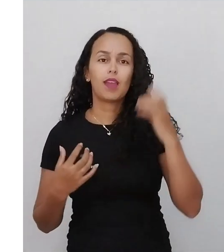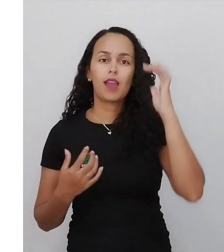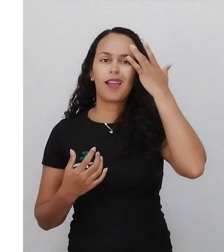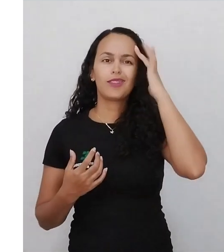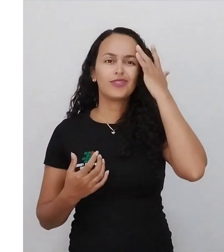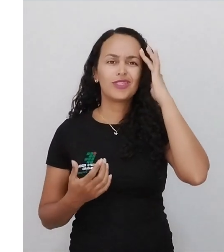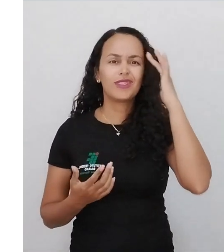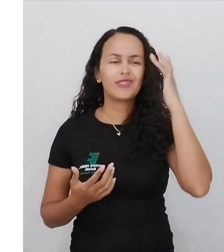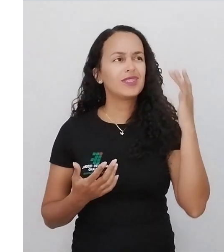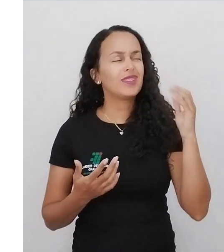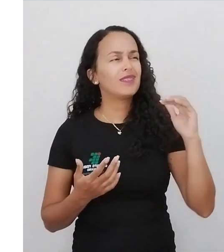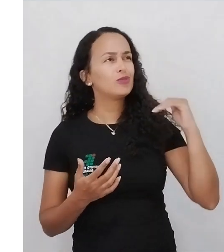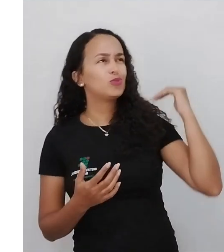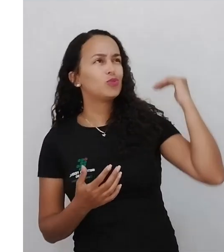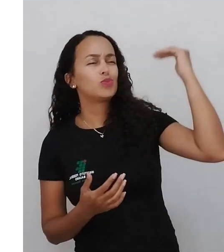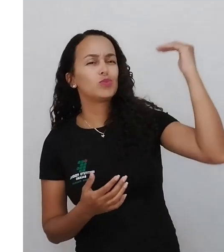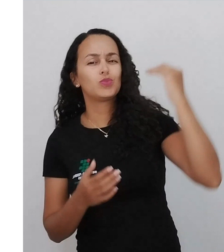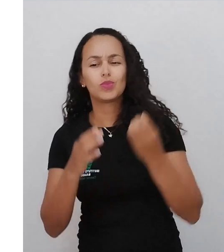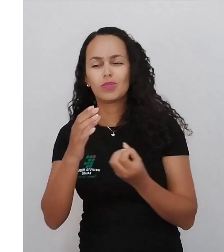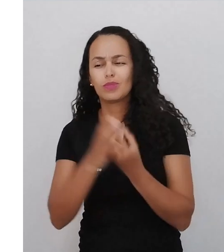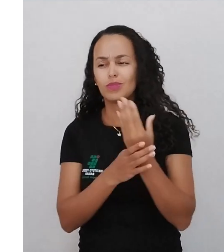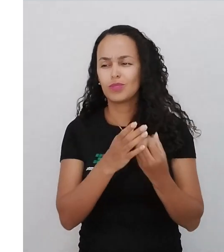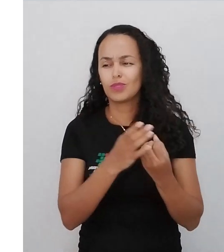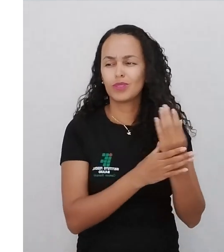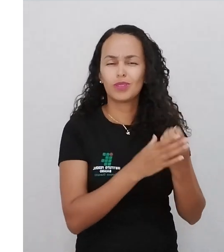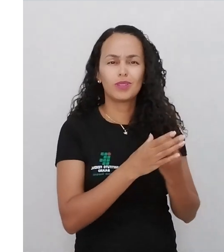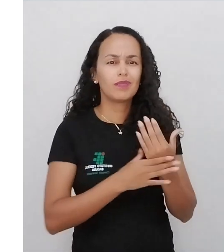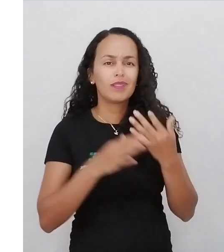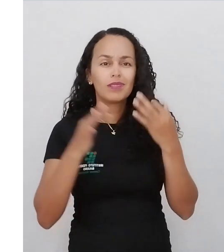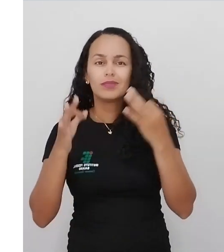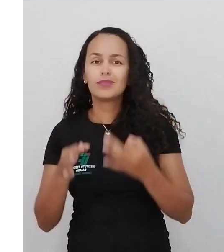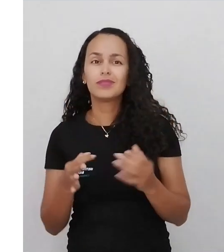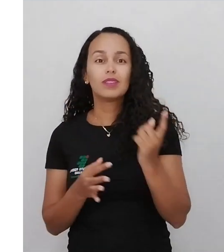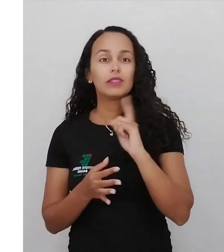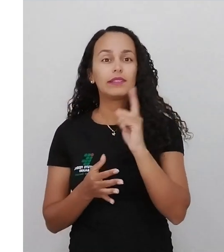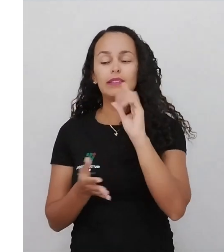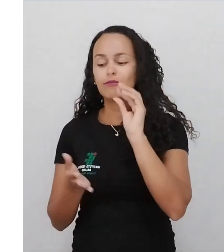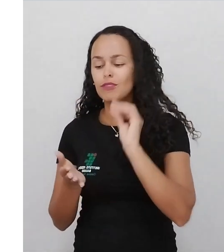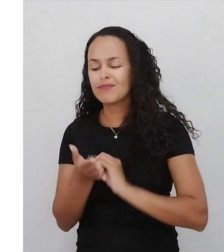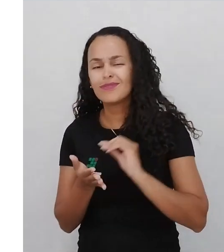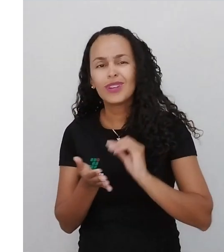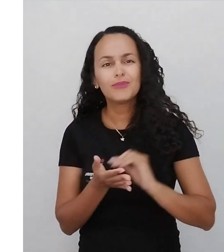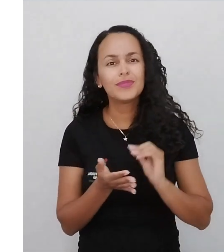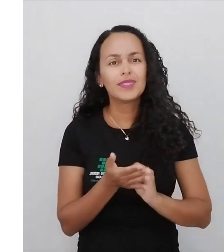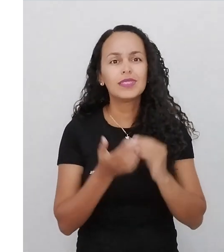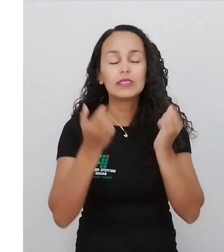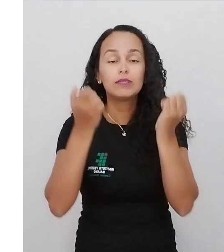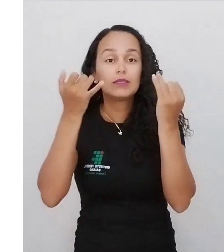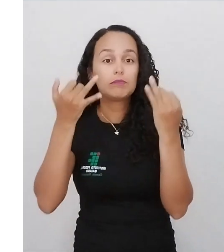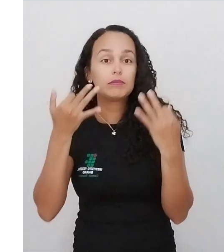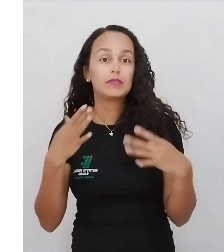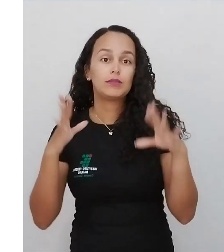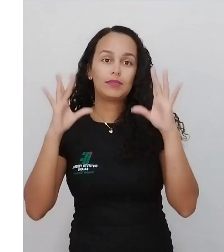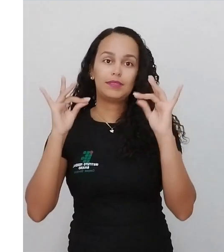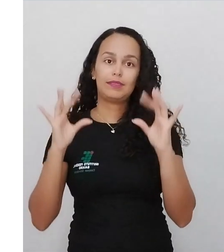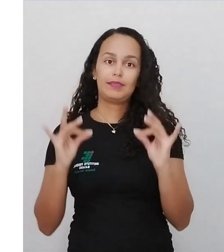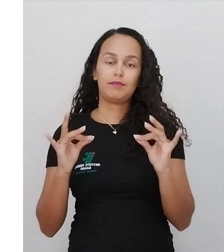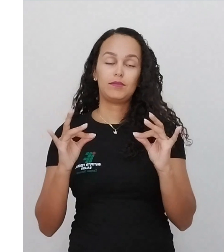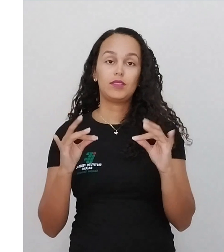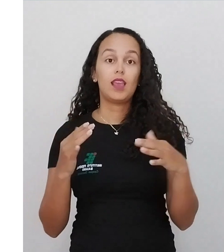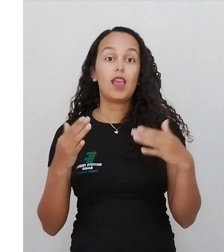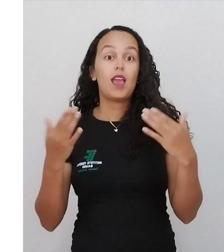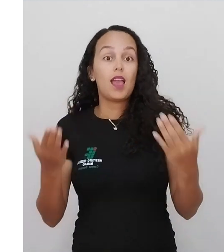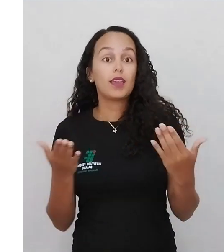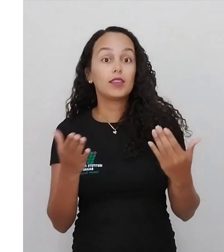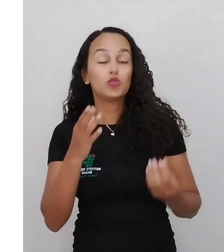não explicava como um todo, que ficava faltando alguma coisa, né? E assim veio uma corrente chamada